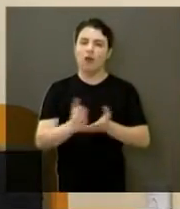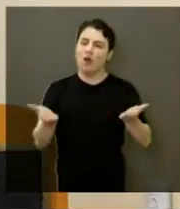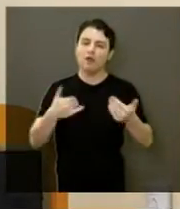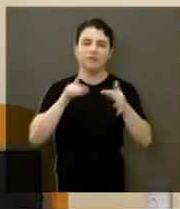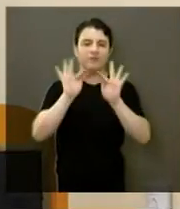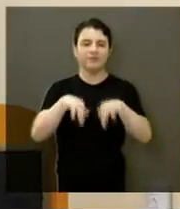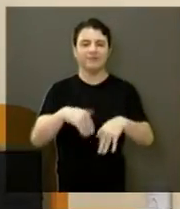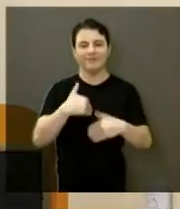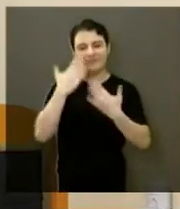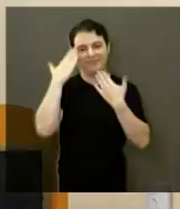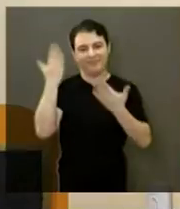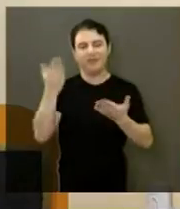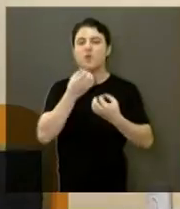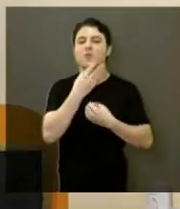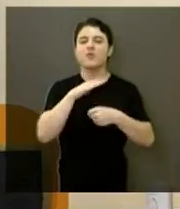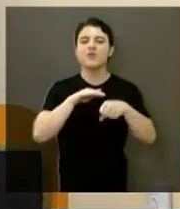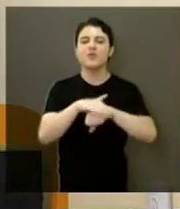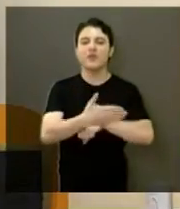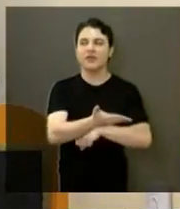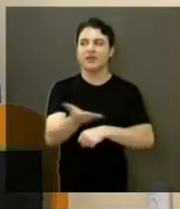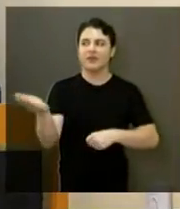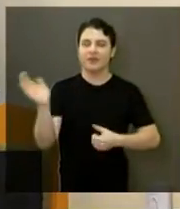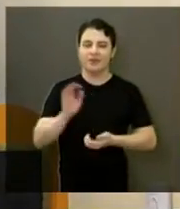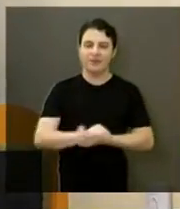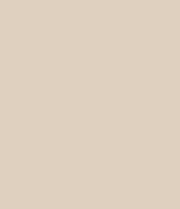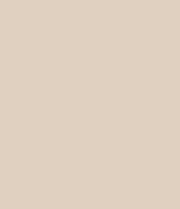noite. Muito obrigado. Uma boa noite a todos. Muito obrigado.